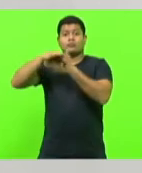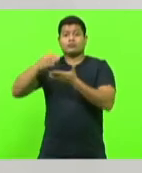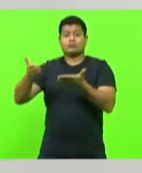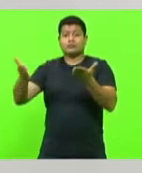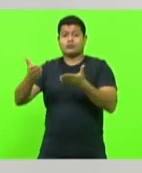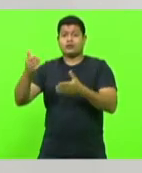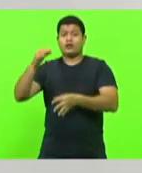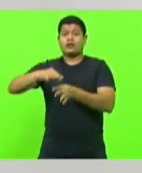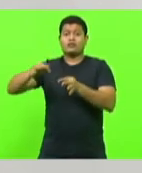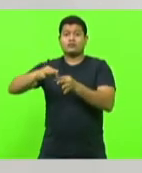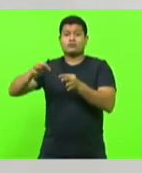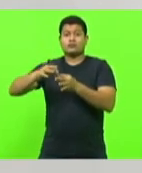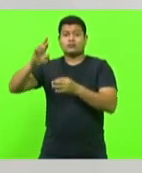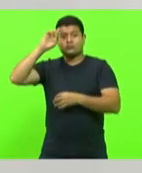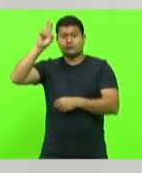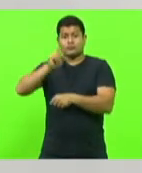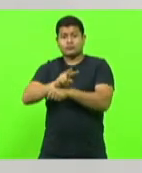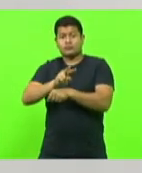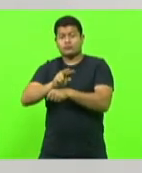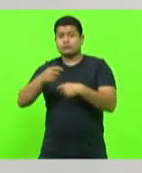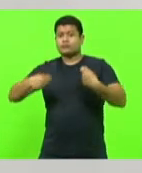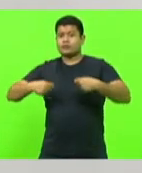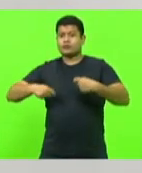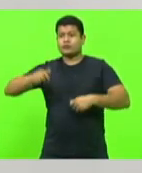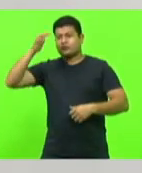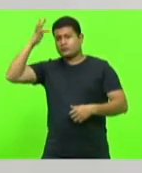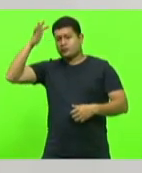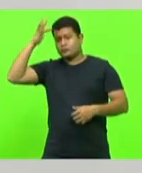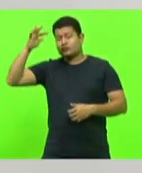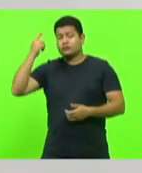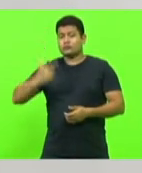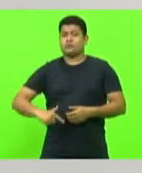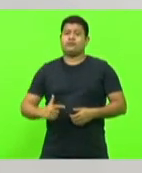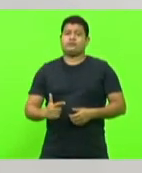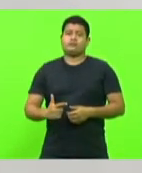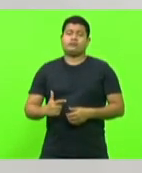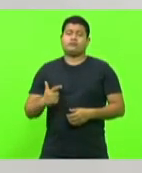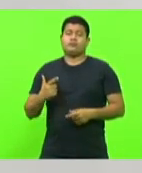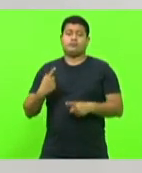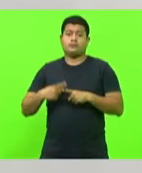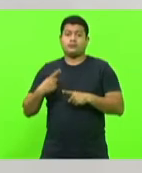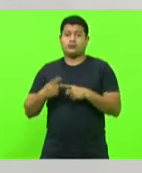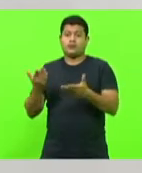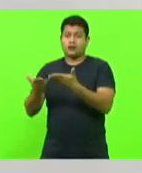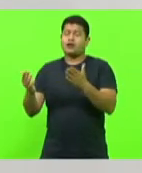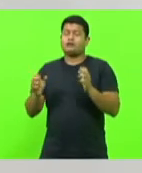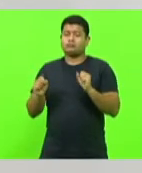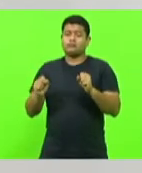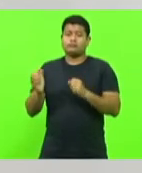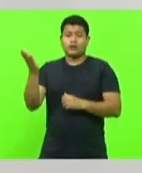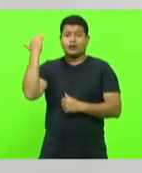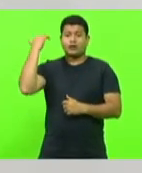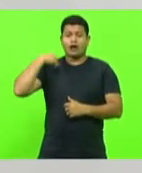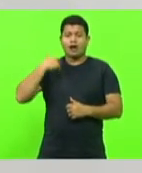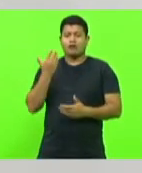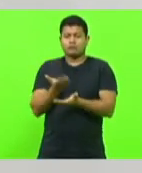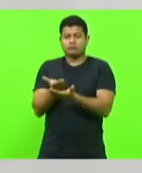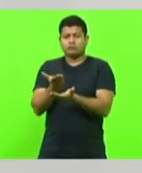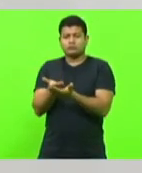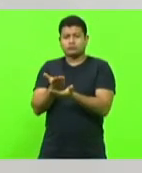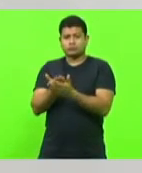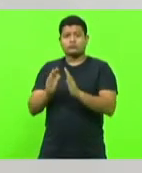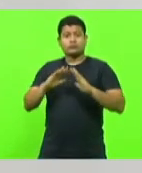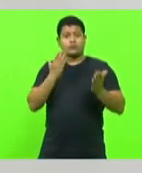de controle, deveria repensar um pouquinho. Porque eles tiveram a possibilidade de estudar em uma